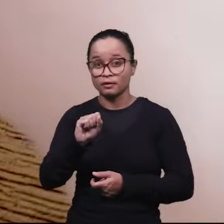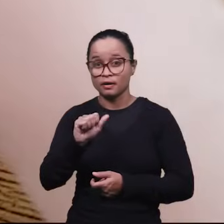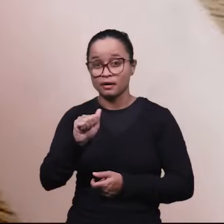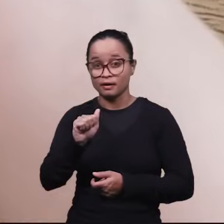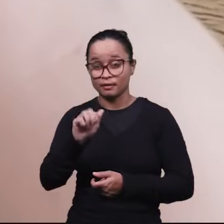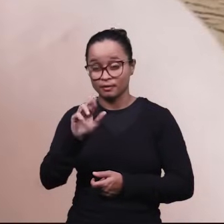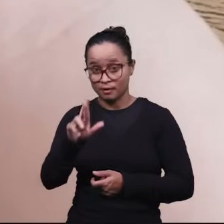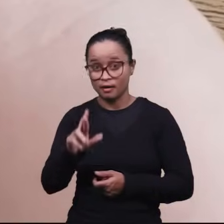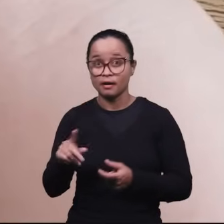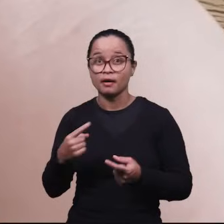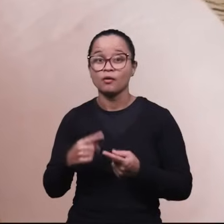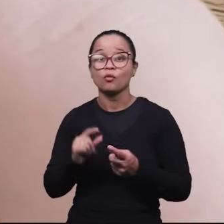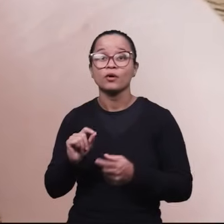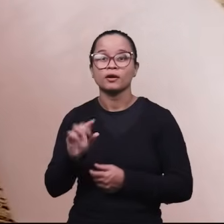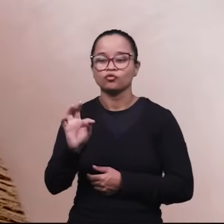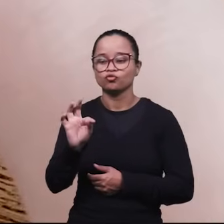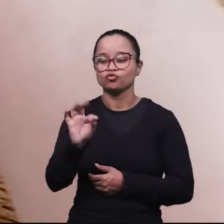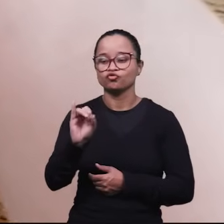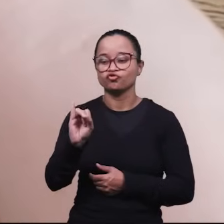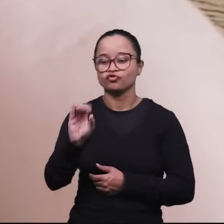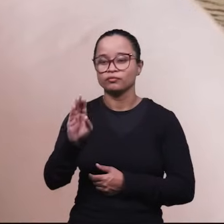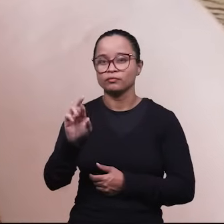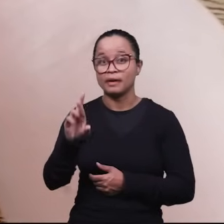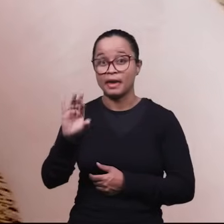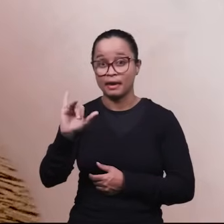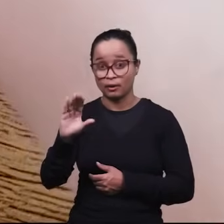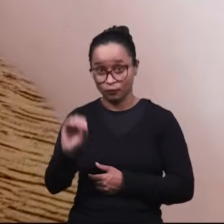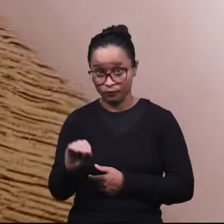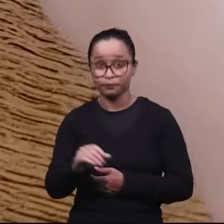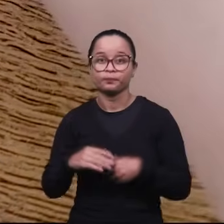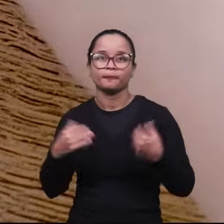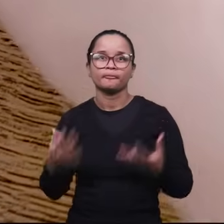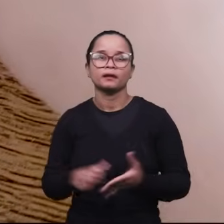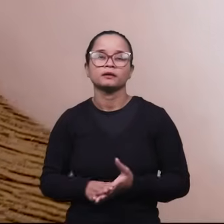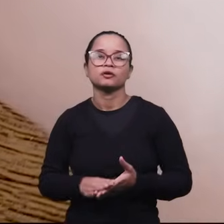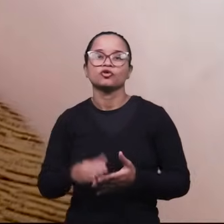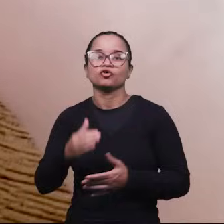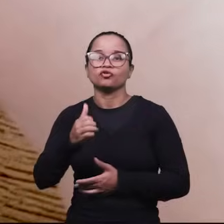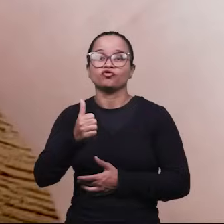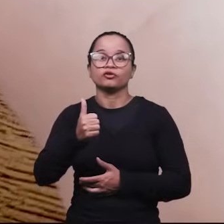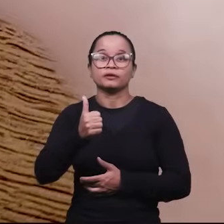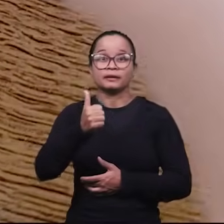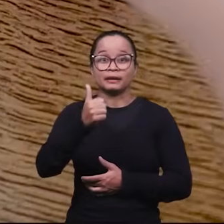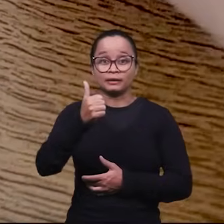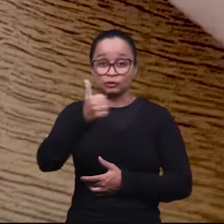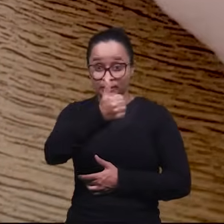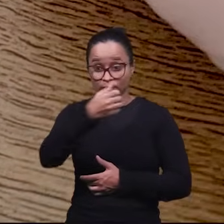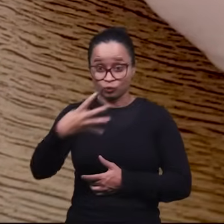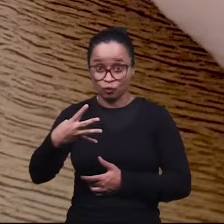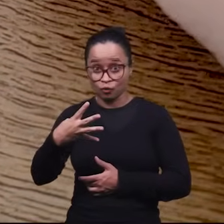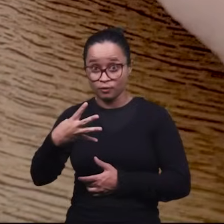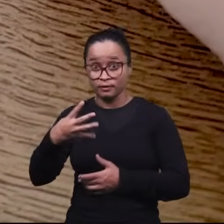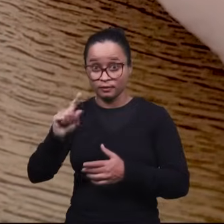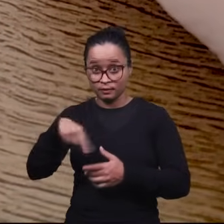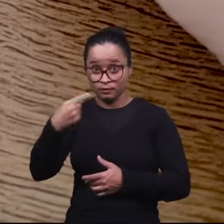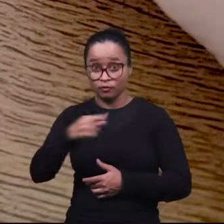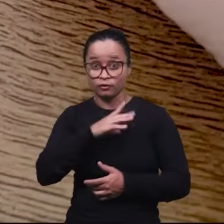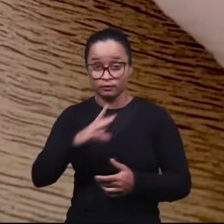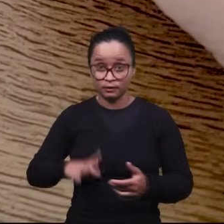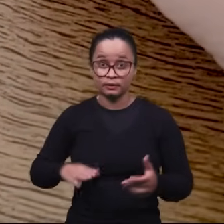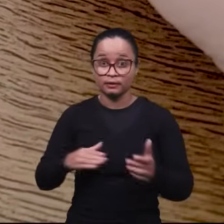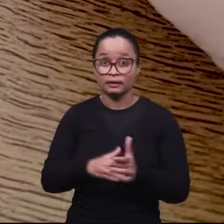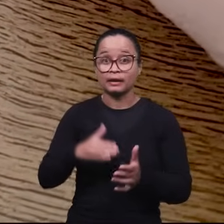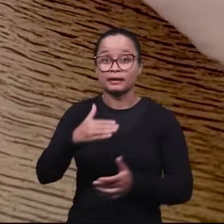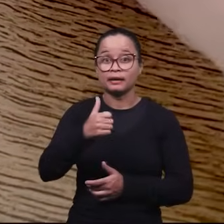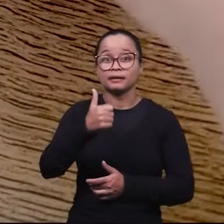Ele governou de 14 depois de Cristo até 37 depois de Cristo. Então, no tempo de